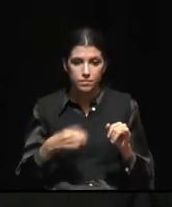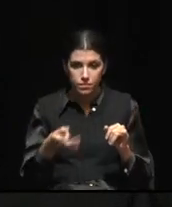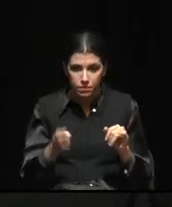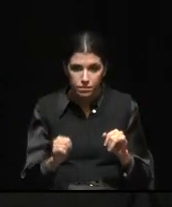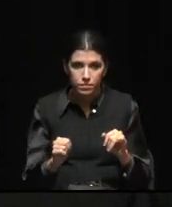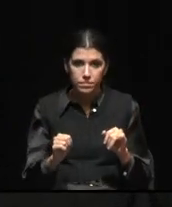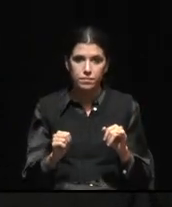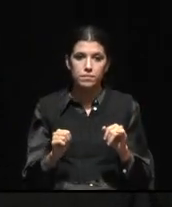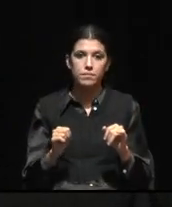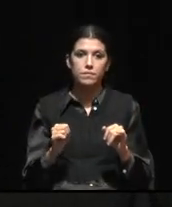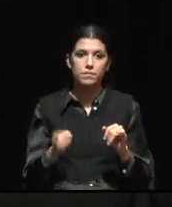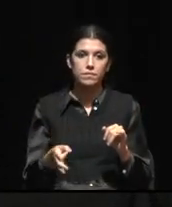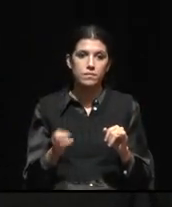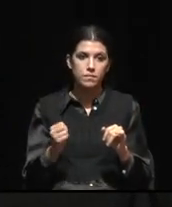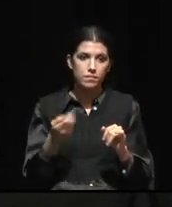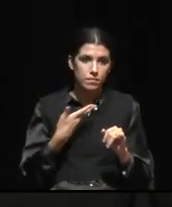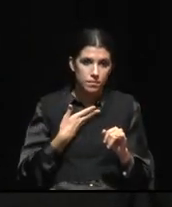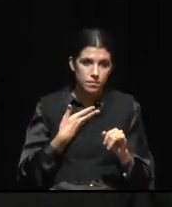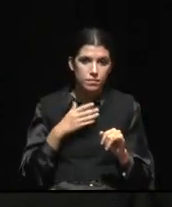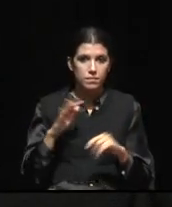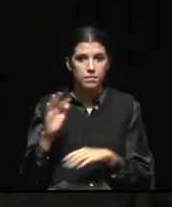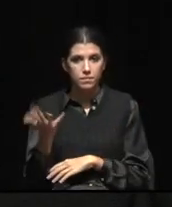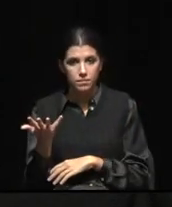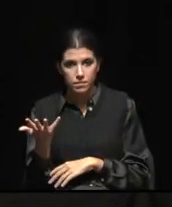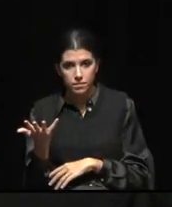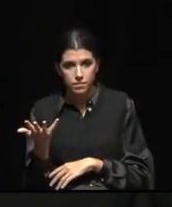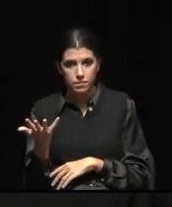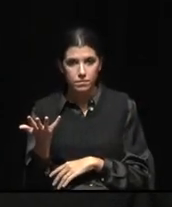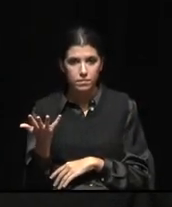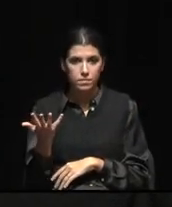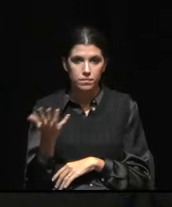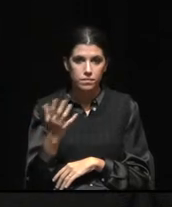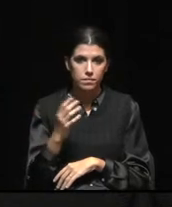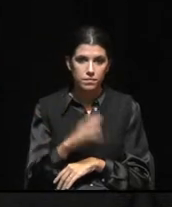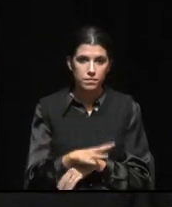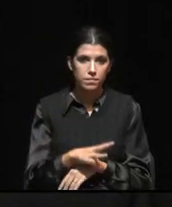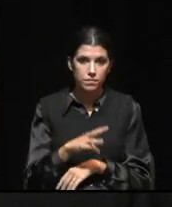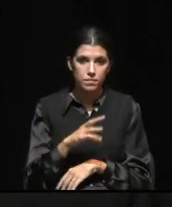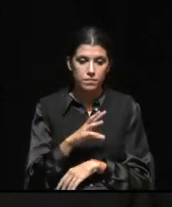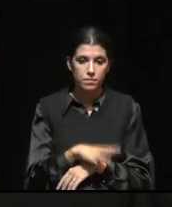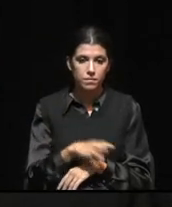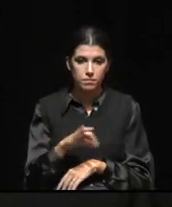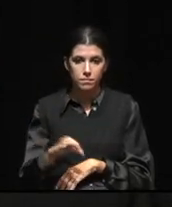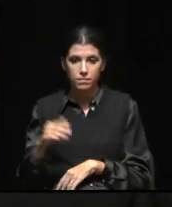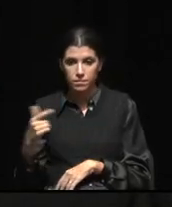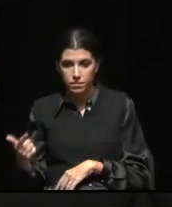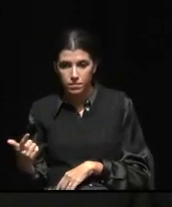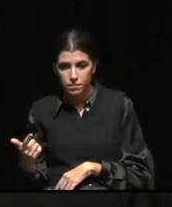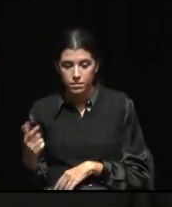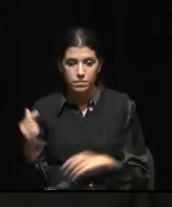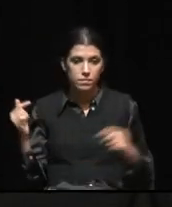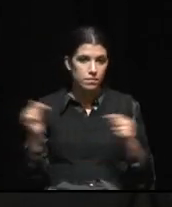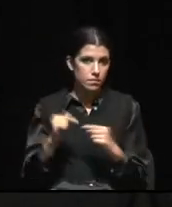PS PSD Pan e mpt e